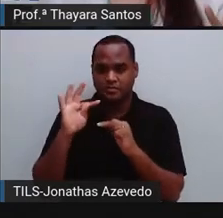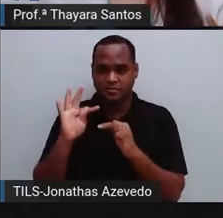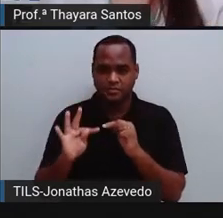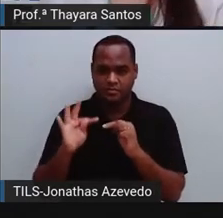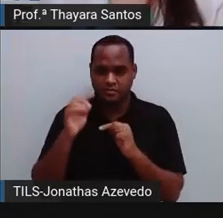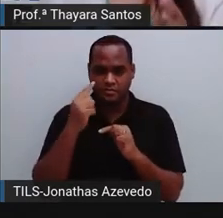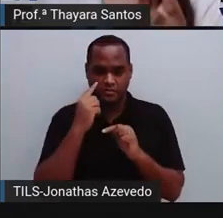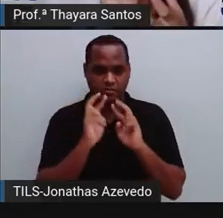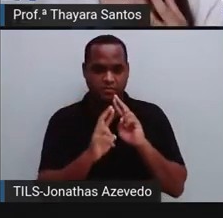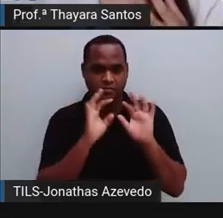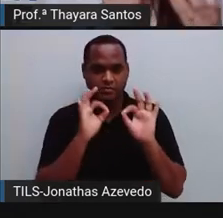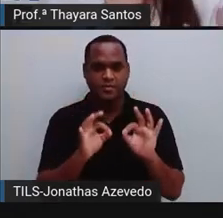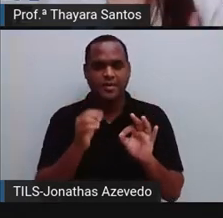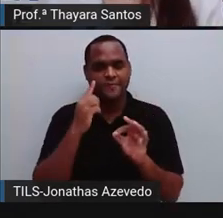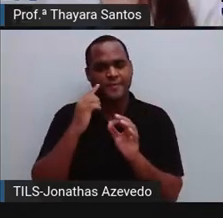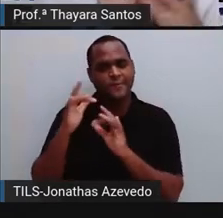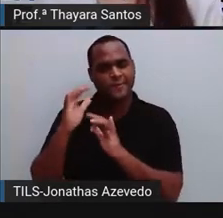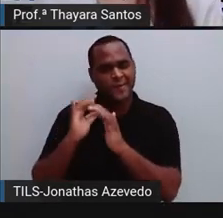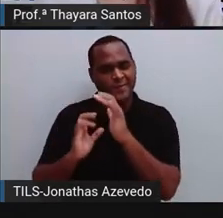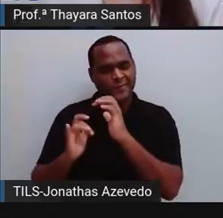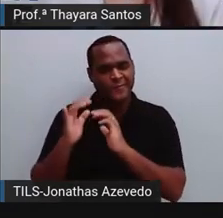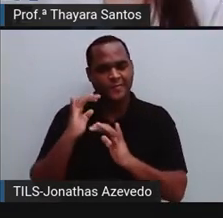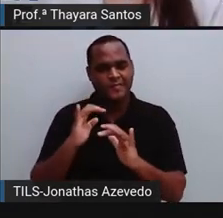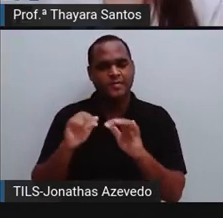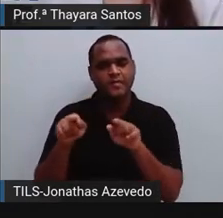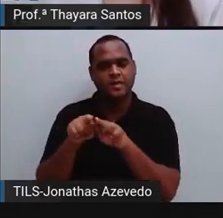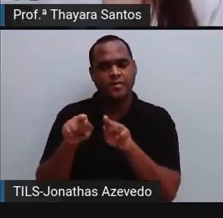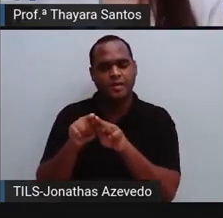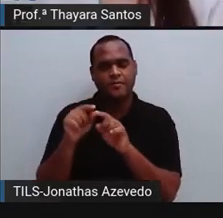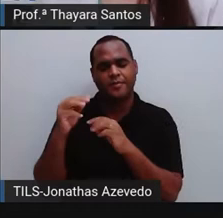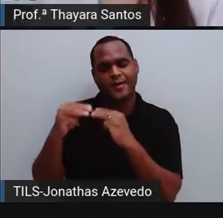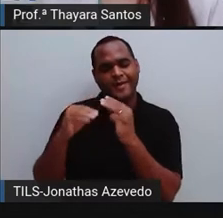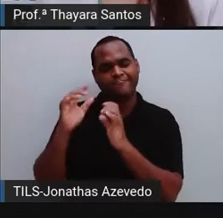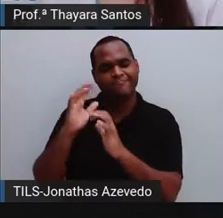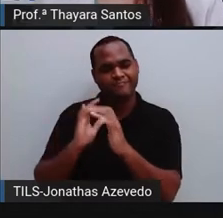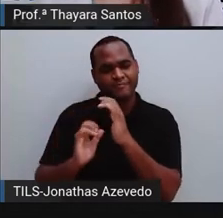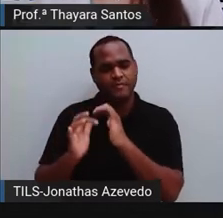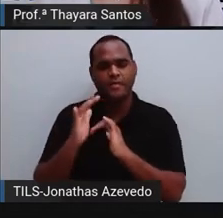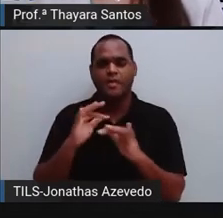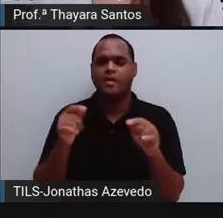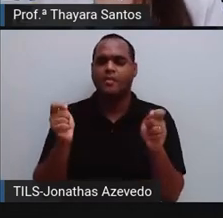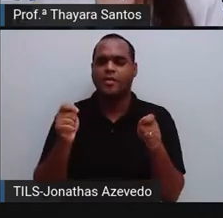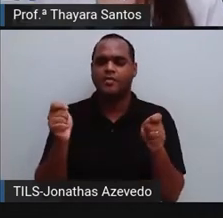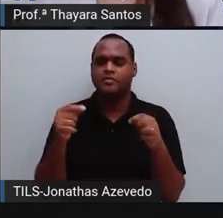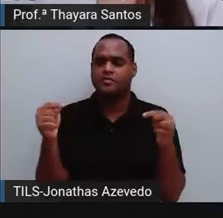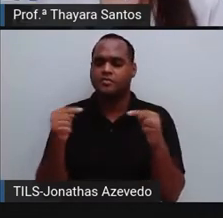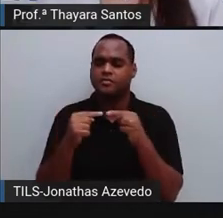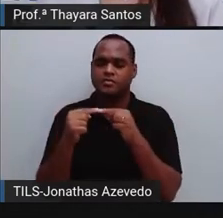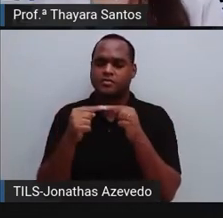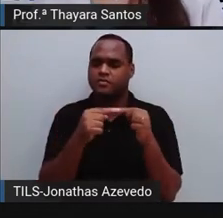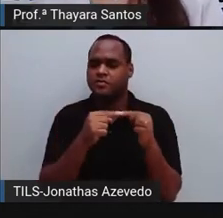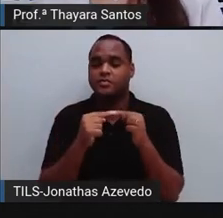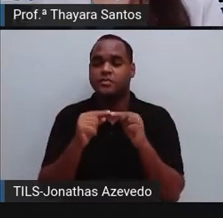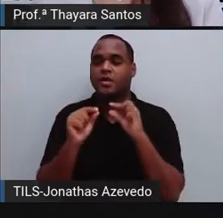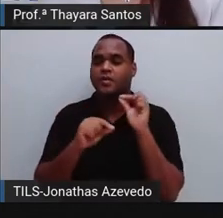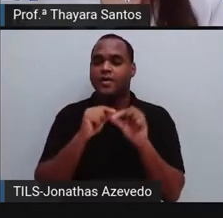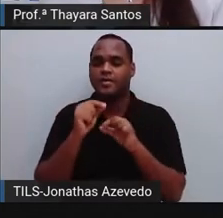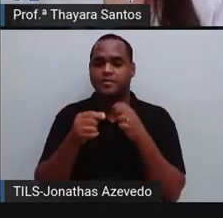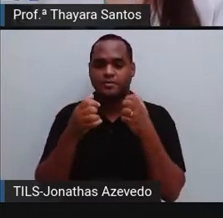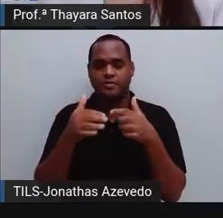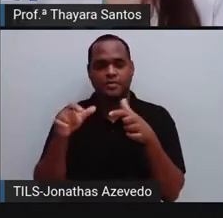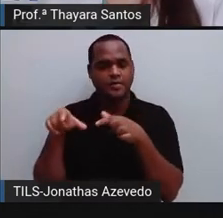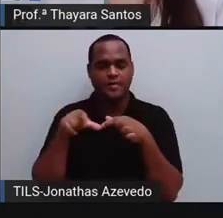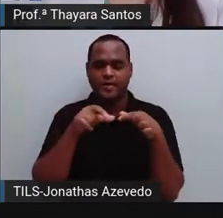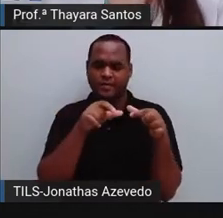gente já viu que é resultado da movimentação dos átomos, das moléculas, ela pode ser medida de formas variadas.